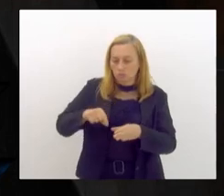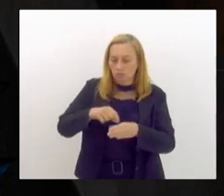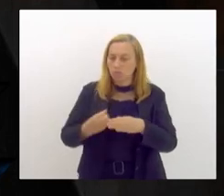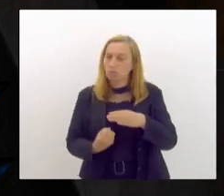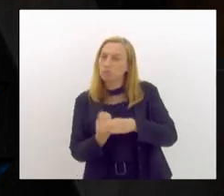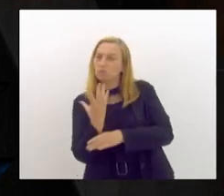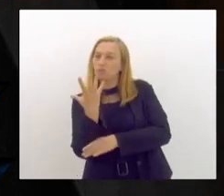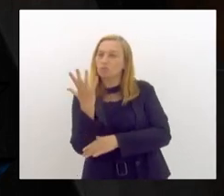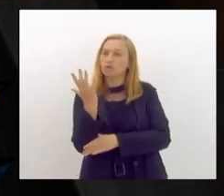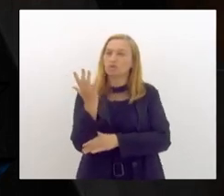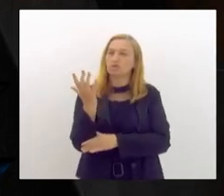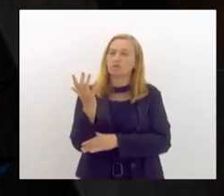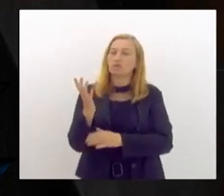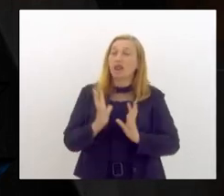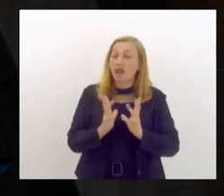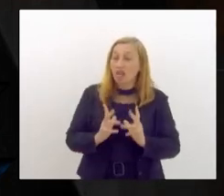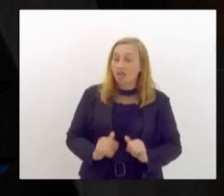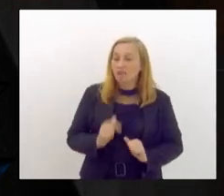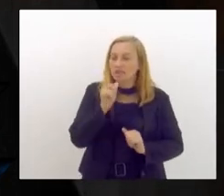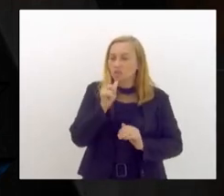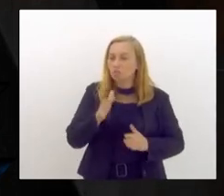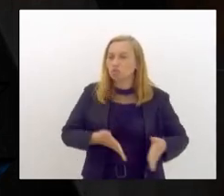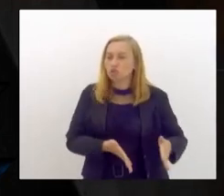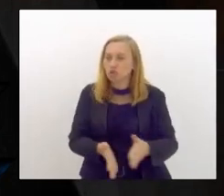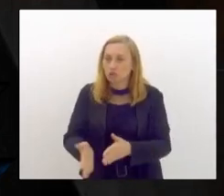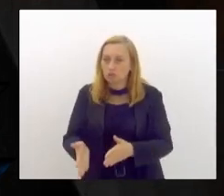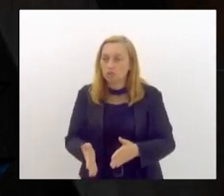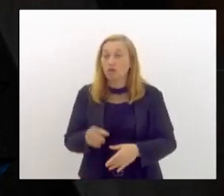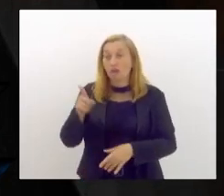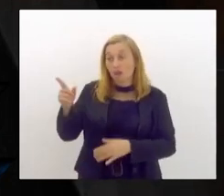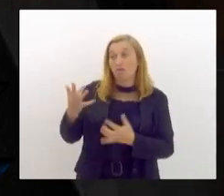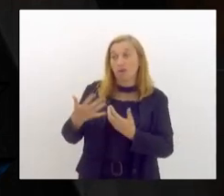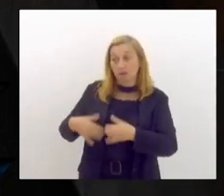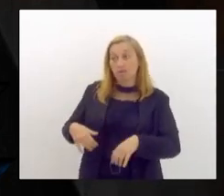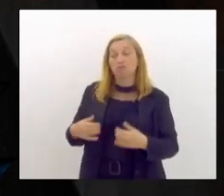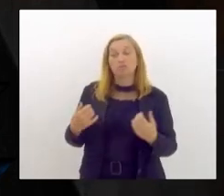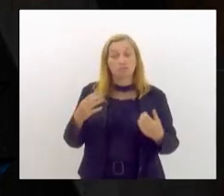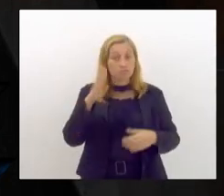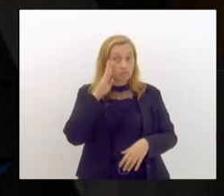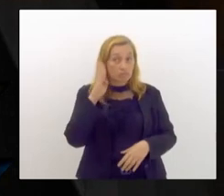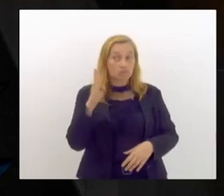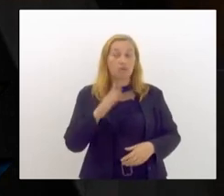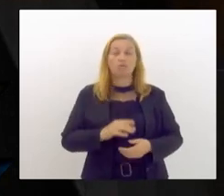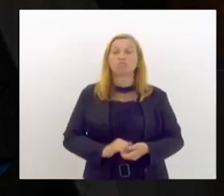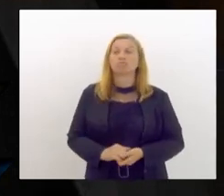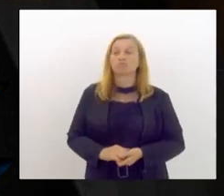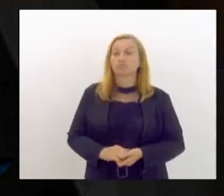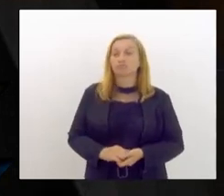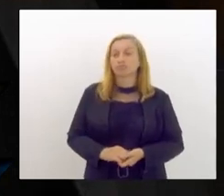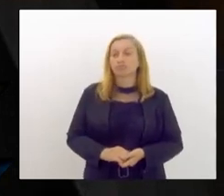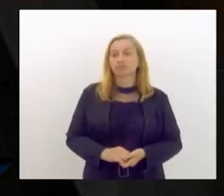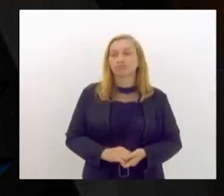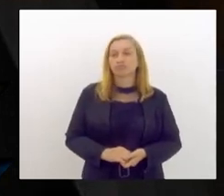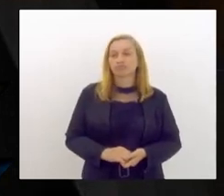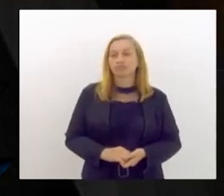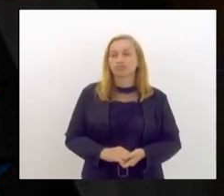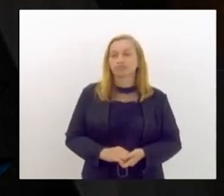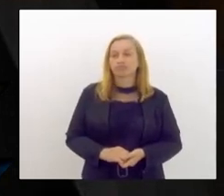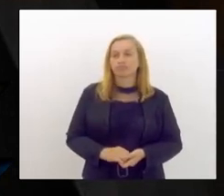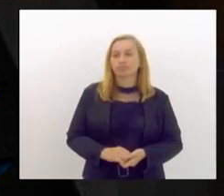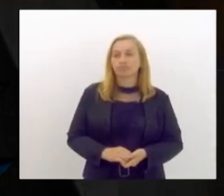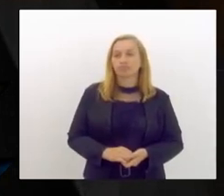contenção, limpezas dos rios, lá em Petrópolis especificamente, colocar o